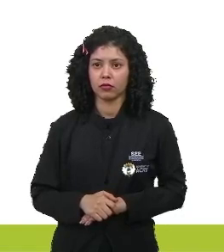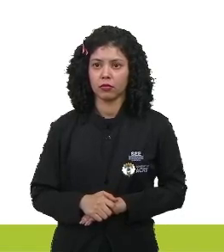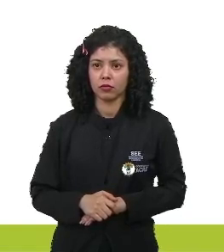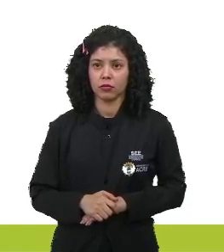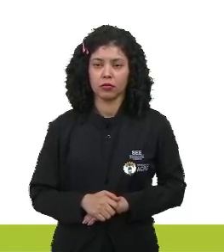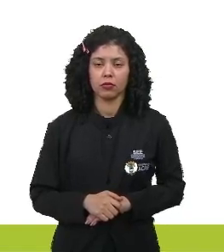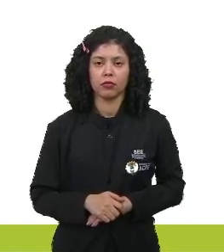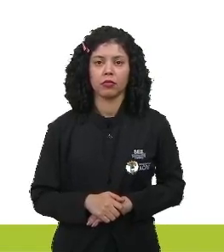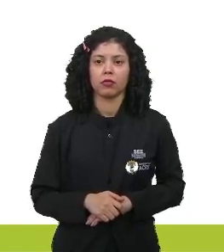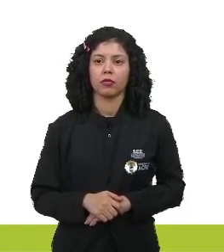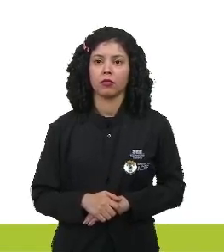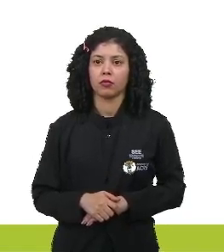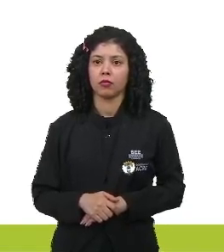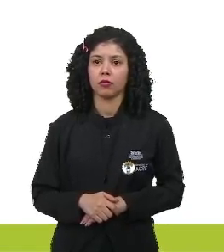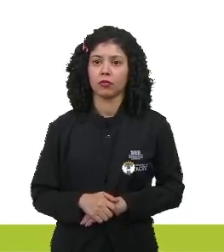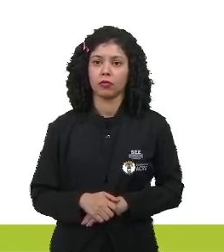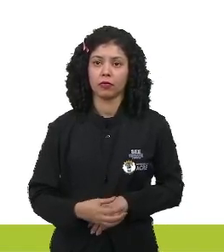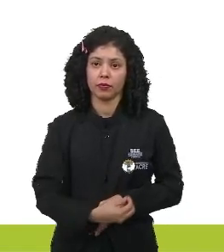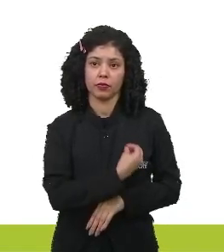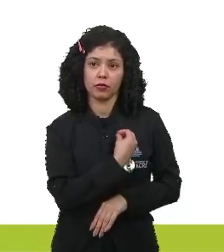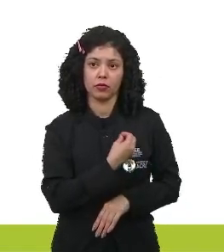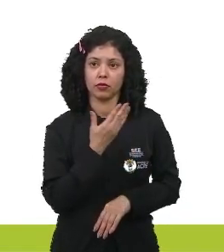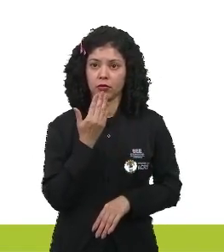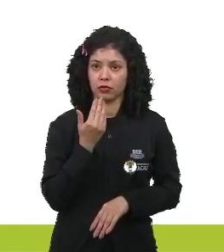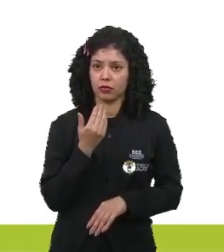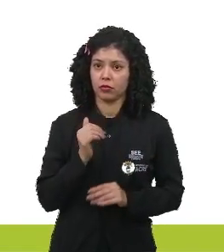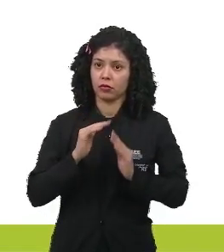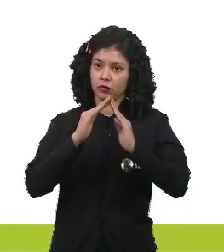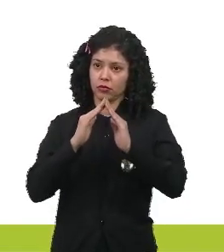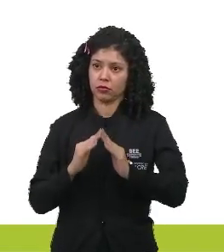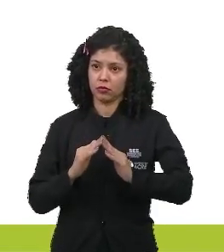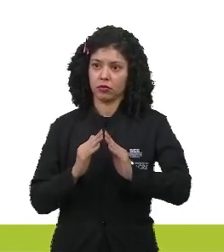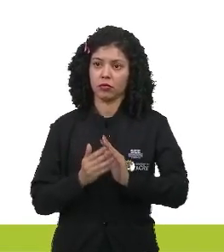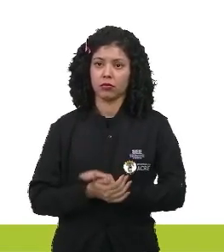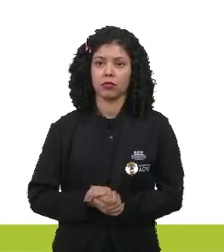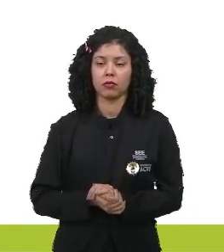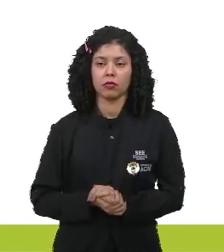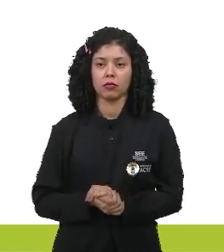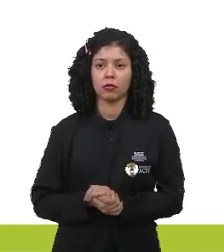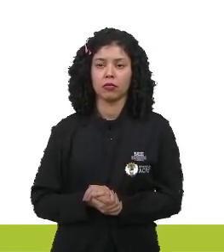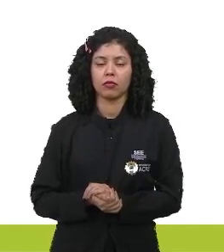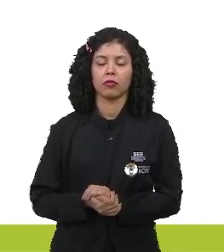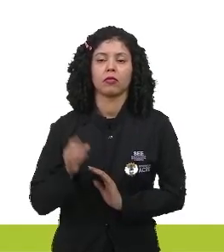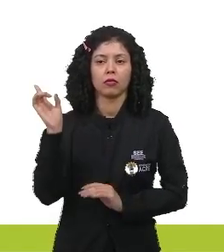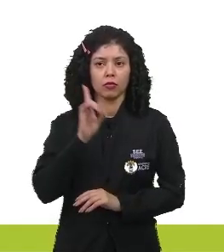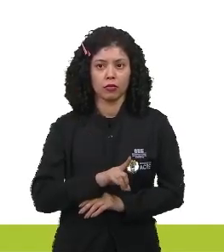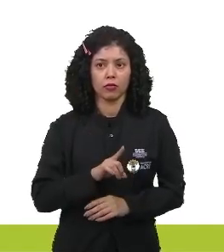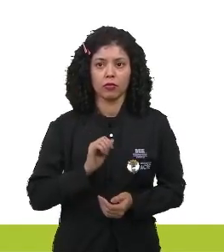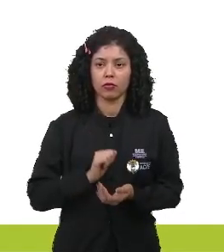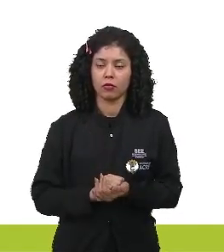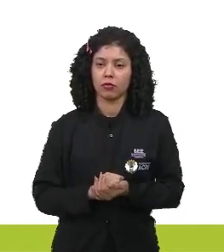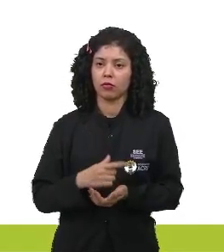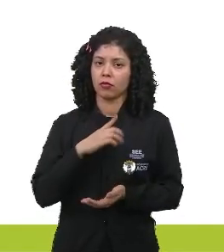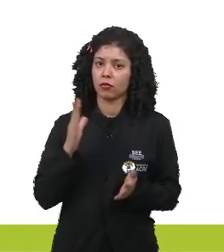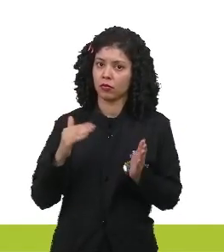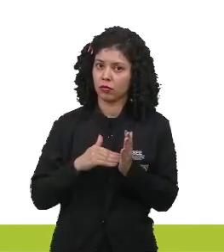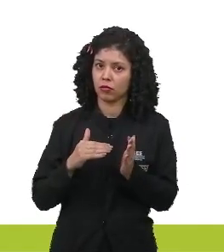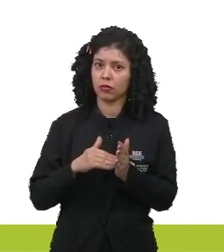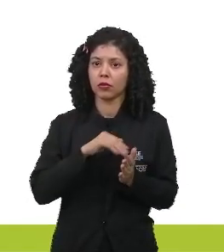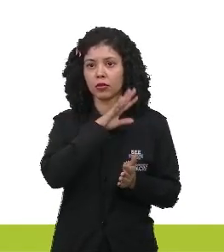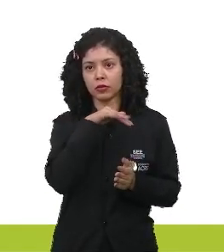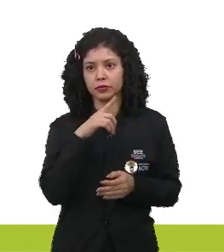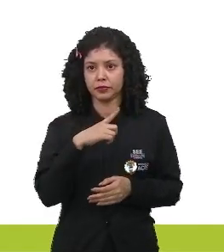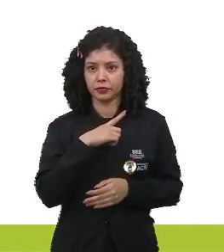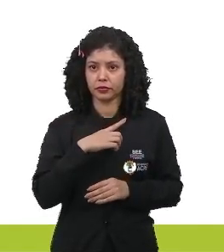da revolução francesa letra C vida alimentação e habitação direitos elementares que até os animais